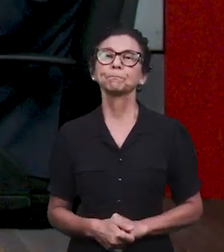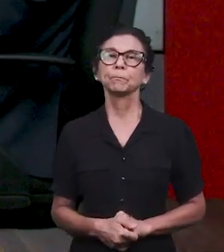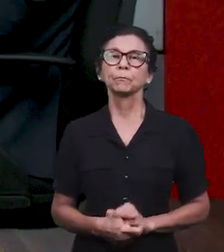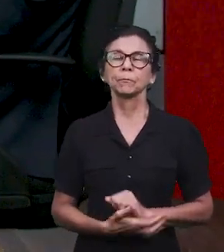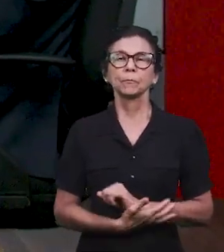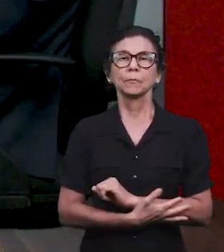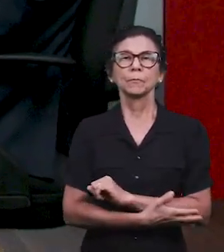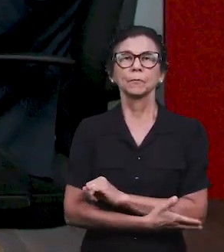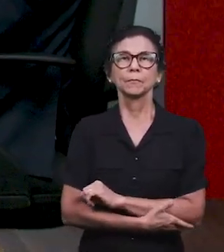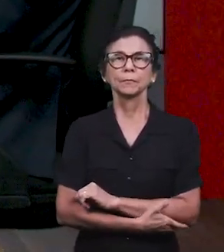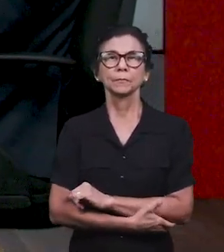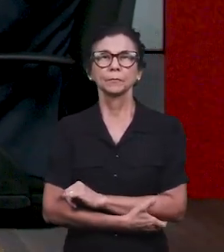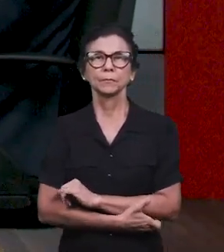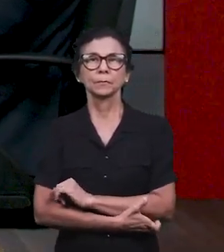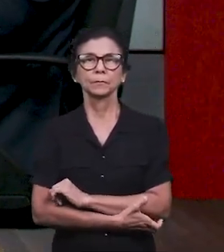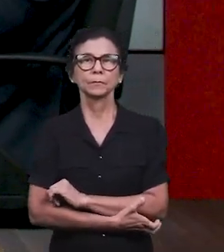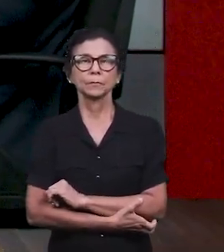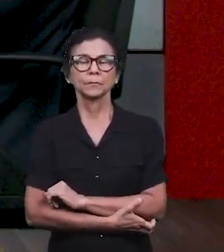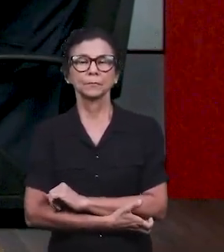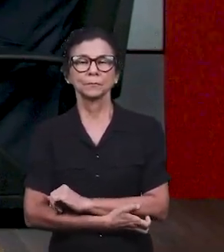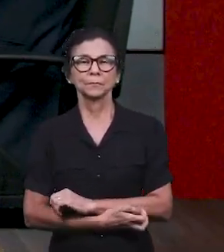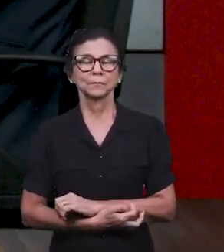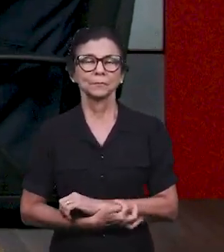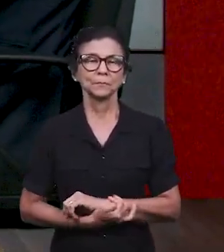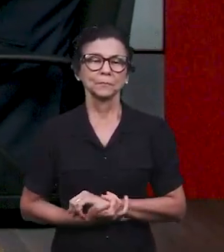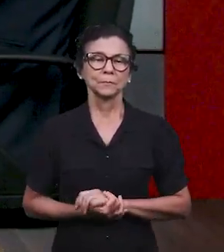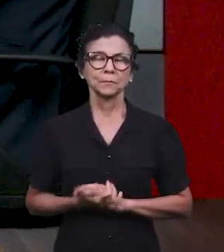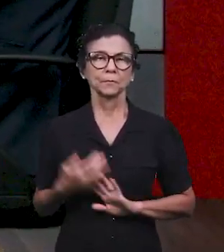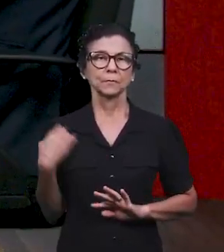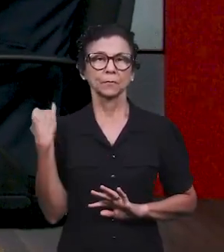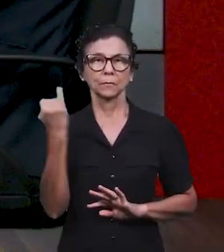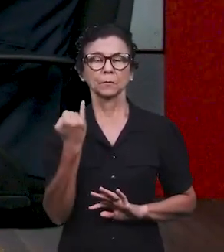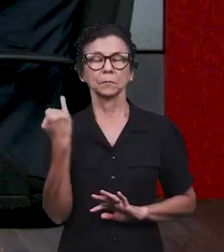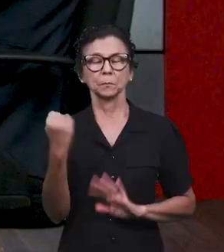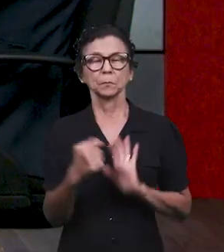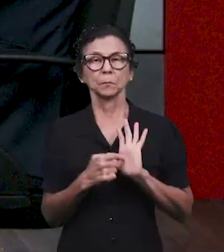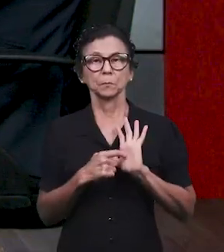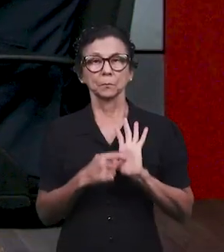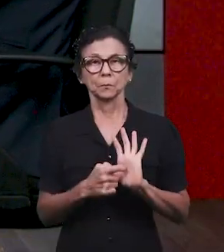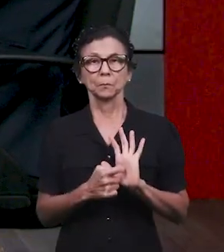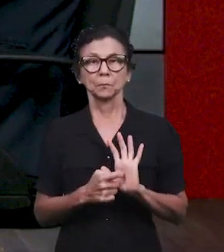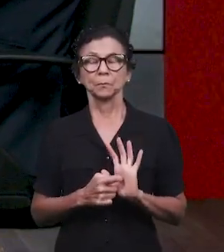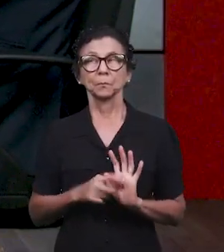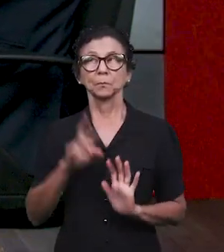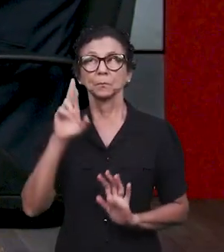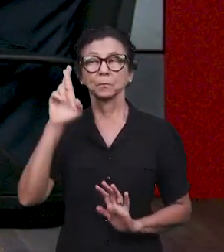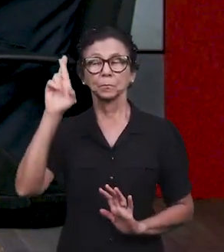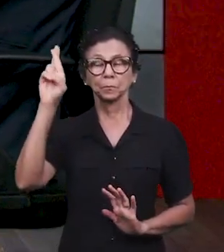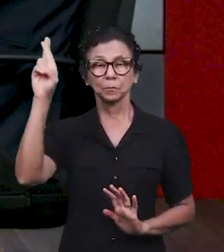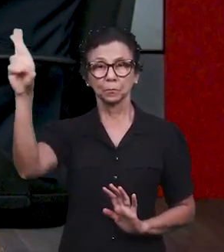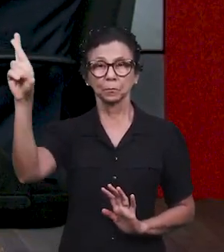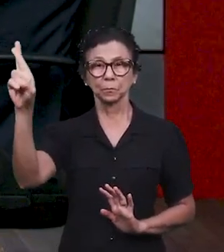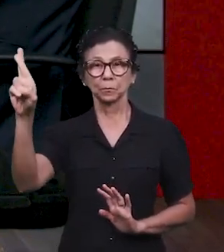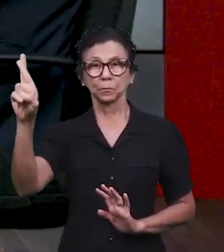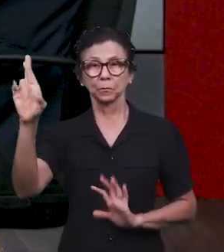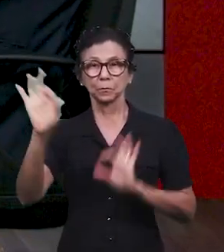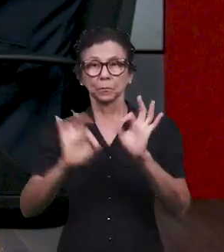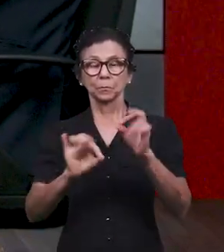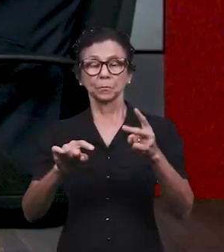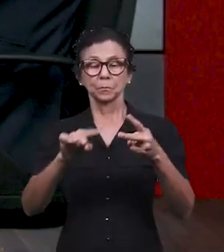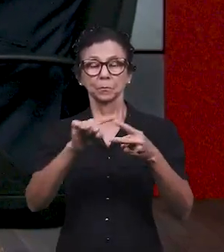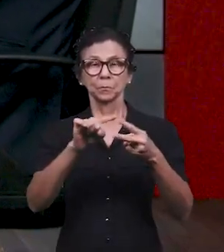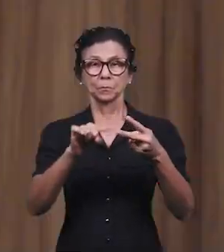Irmãos, a grande bênção é mostrar que o Senhor prepara as duas